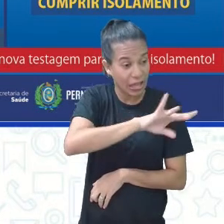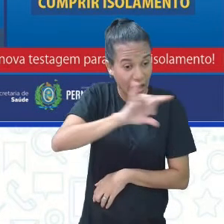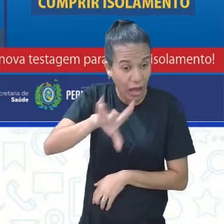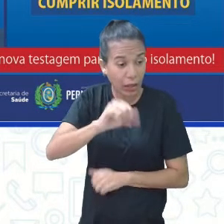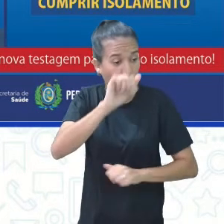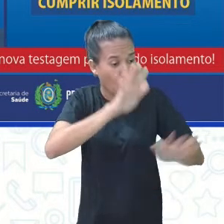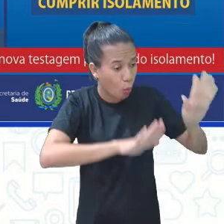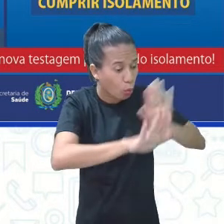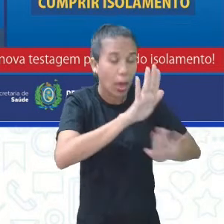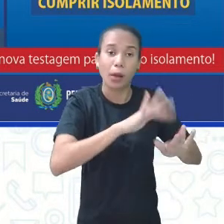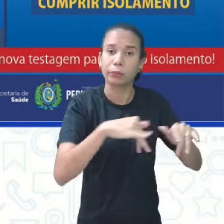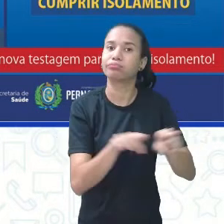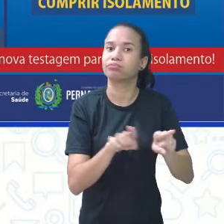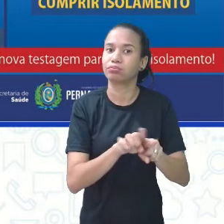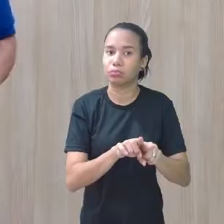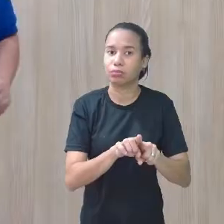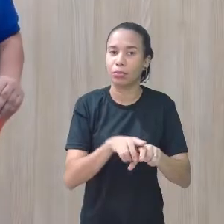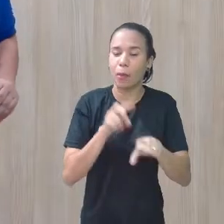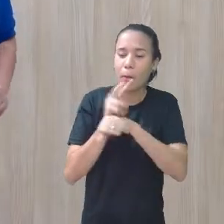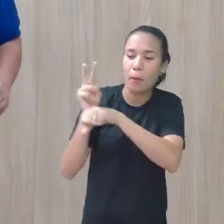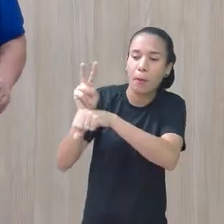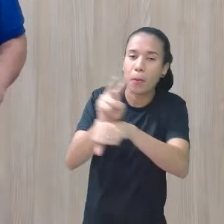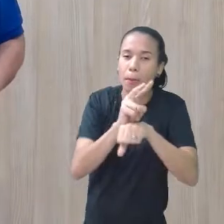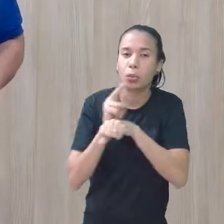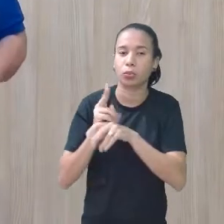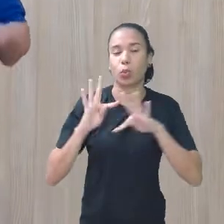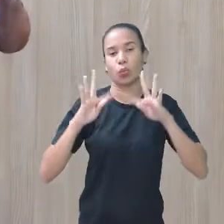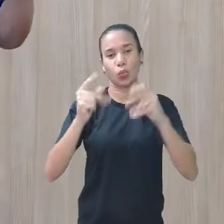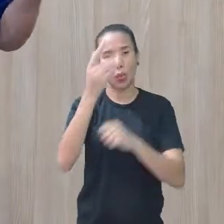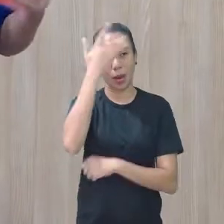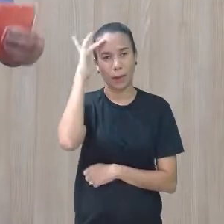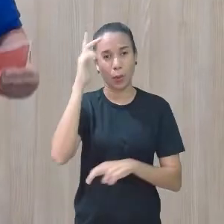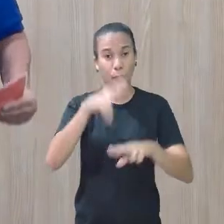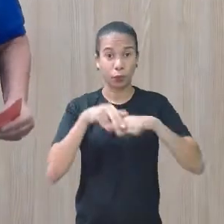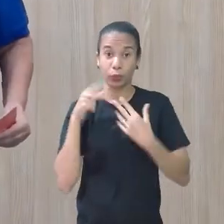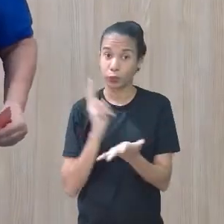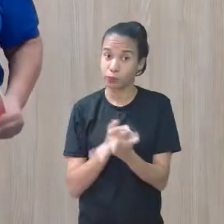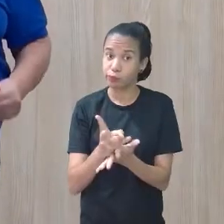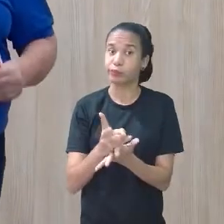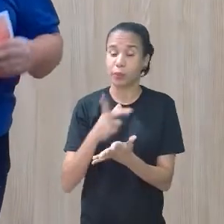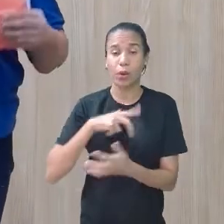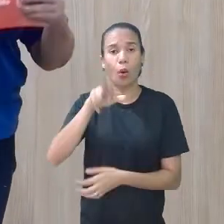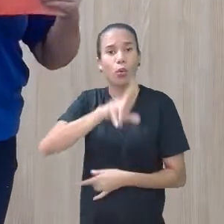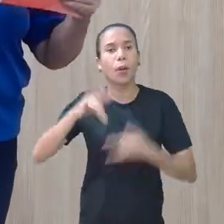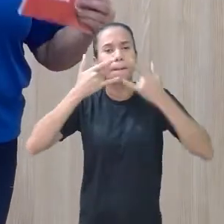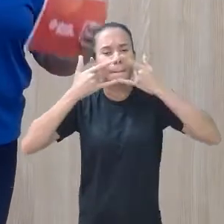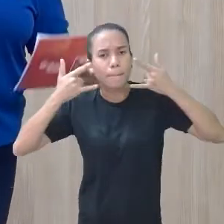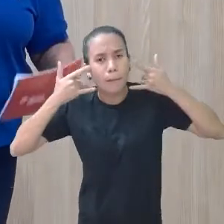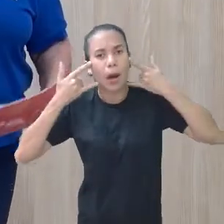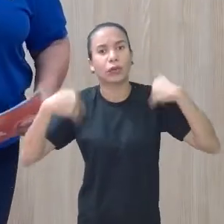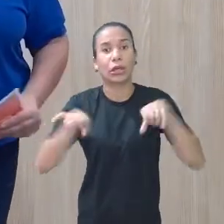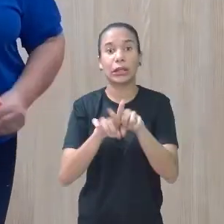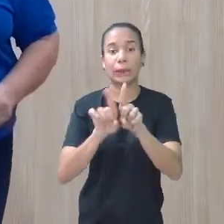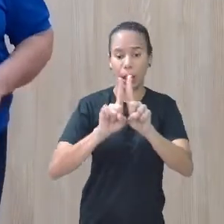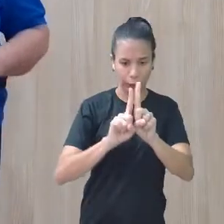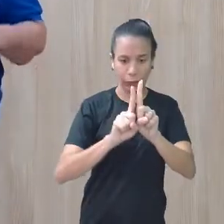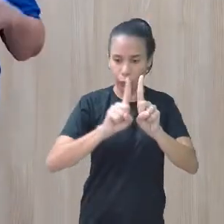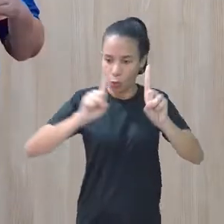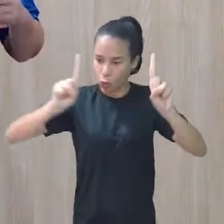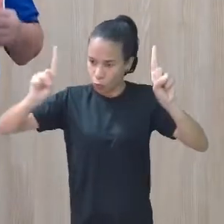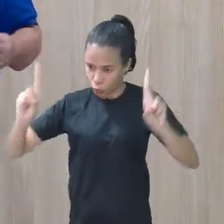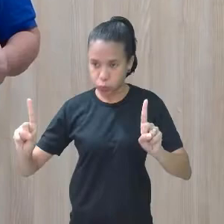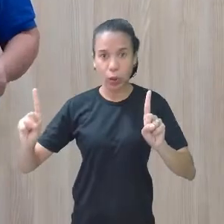está cuidando de si, também está cuidando de quem está em nossa volta. Então, continuamos a usar máscara, a questão do